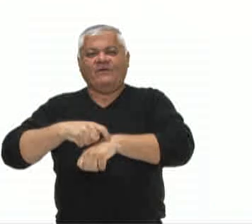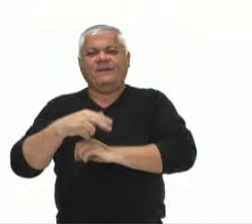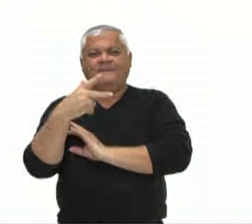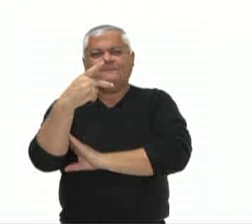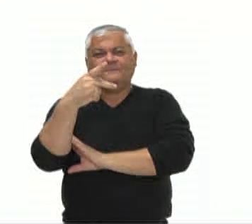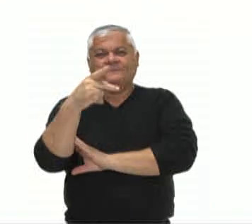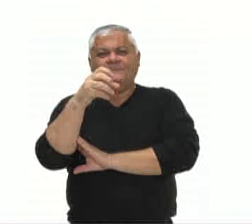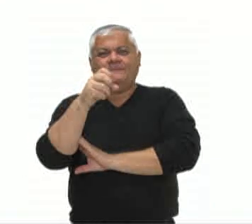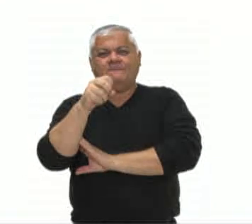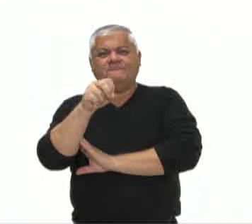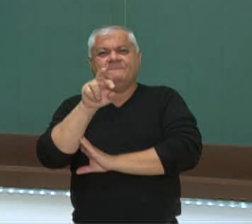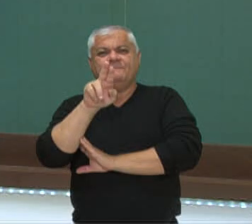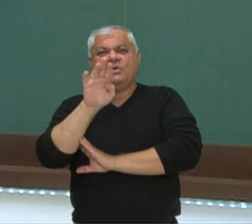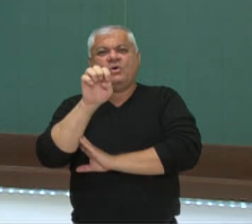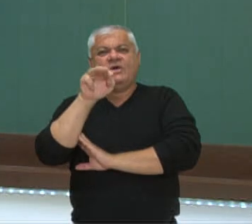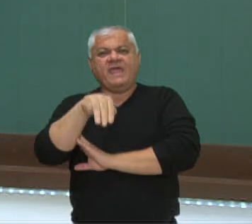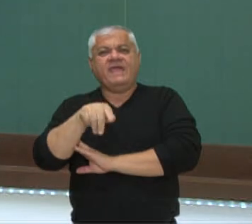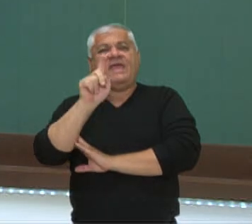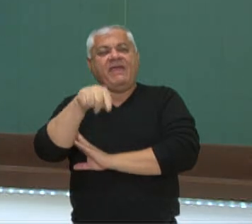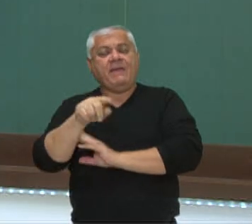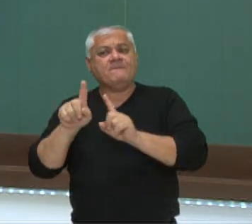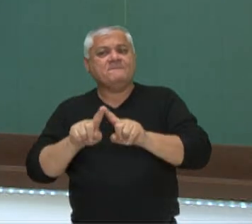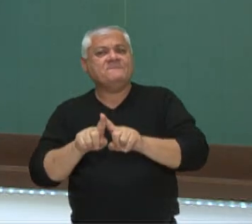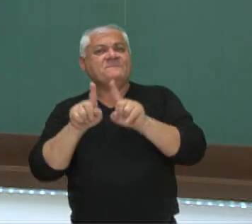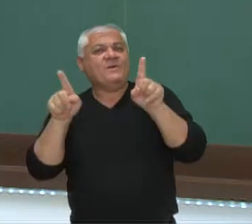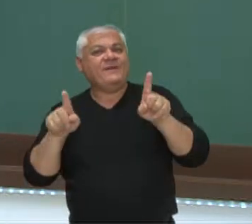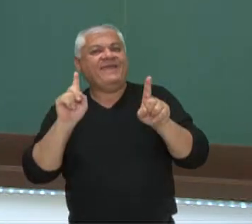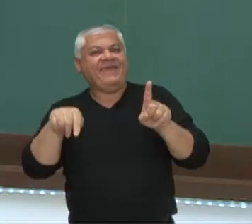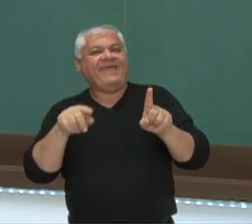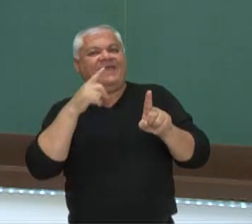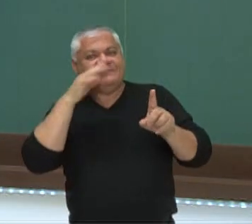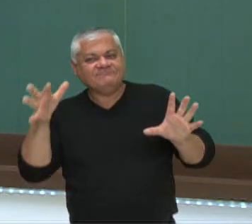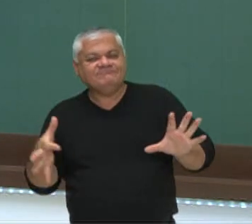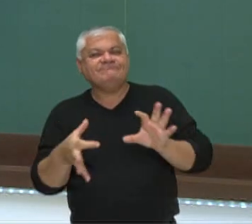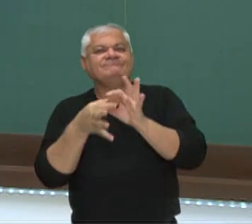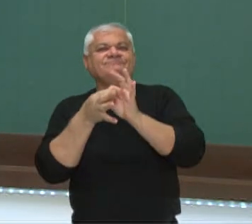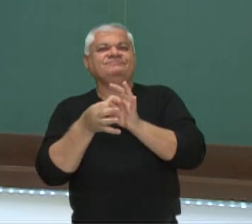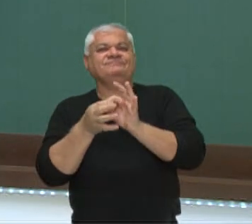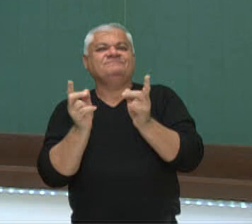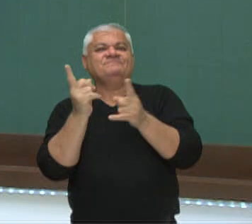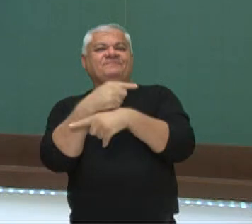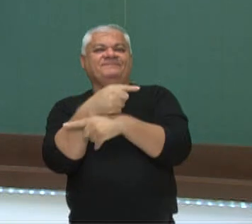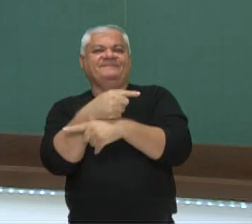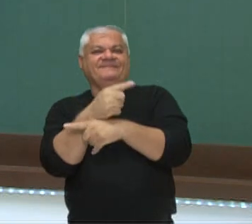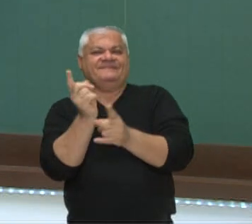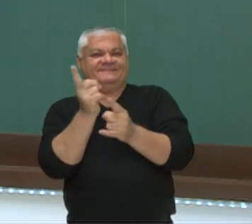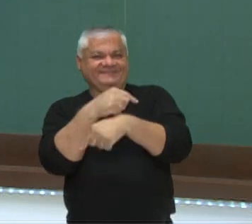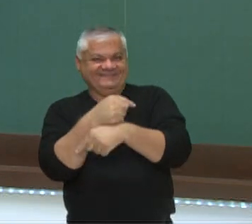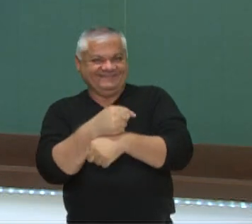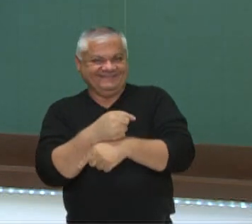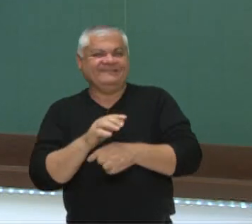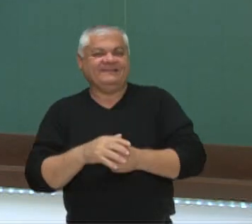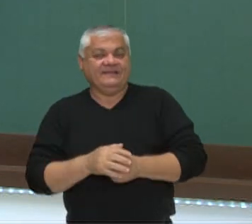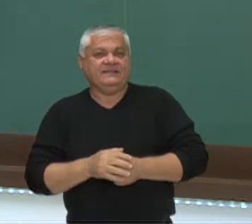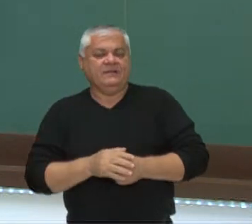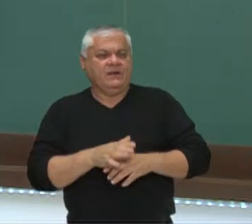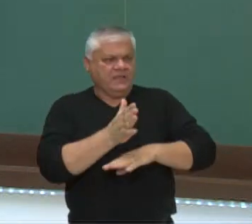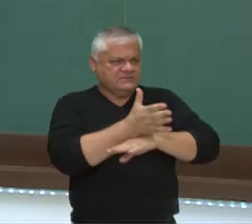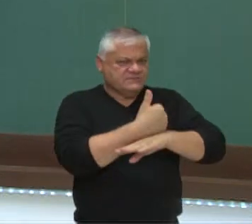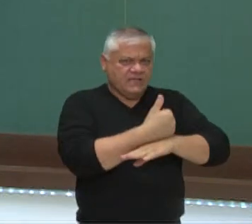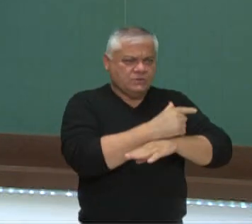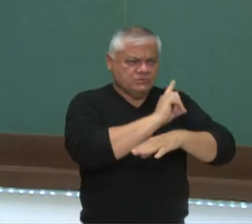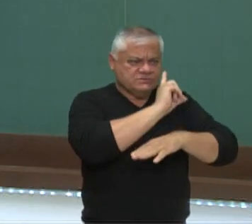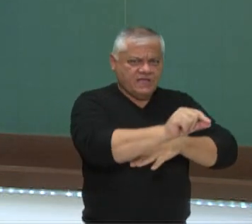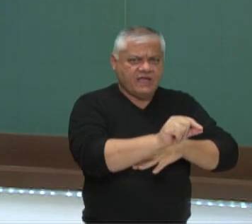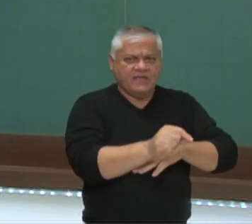presente nessa oração, estabelece uma oposição. Temos ideias contrárias, situações contrárias. Ele saiu cedo,